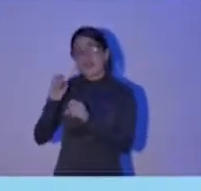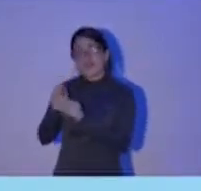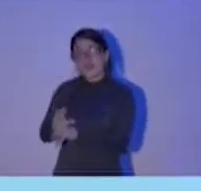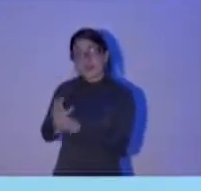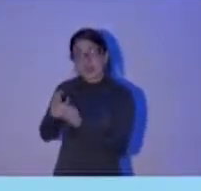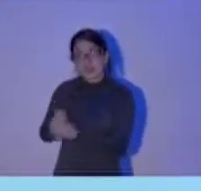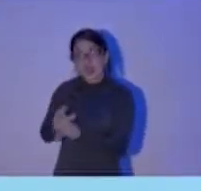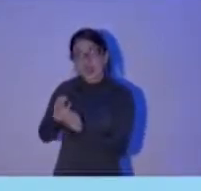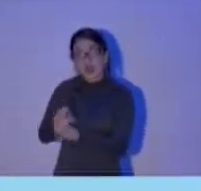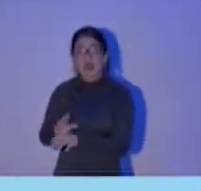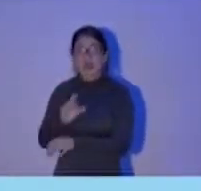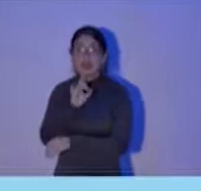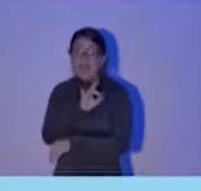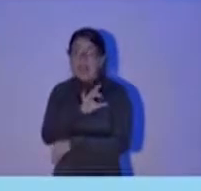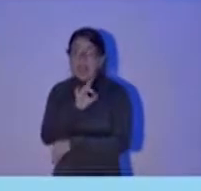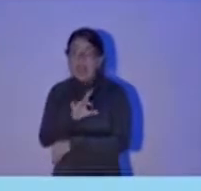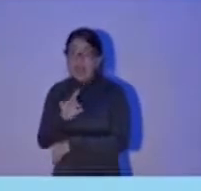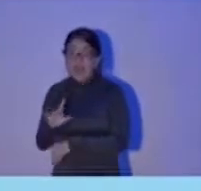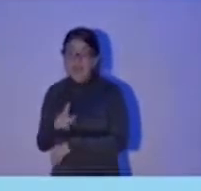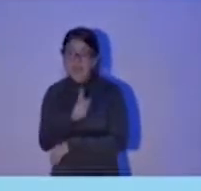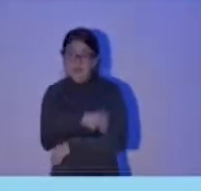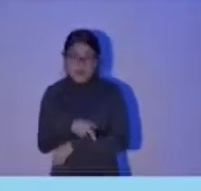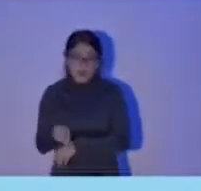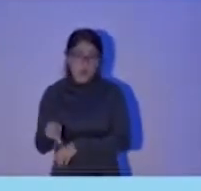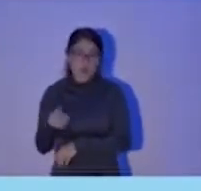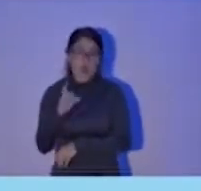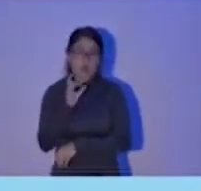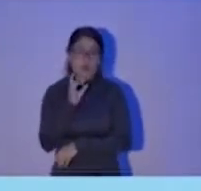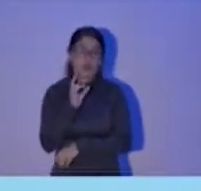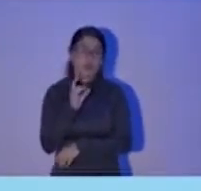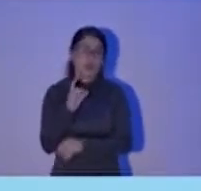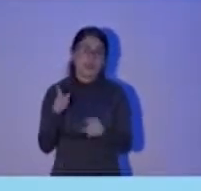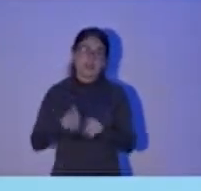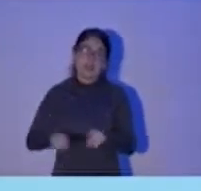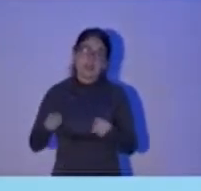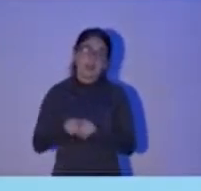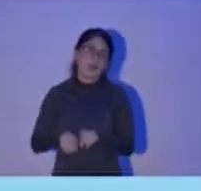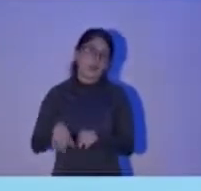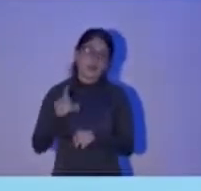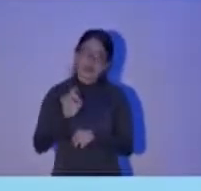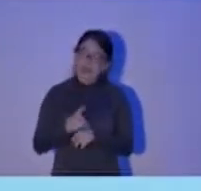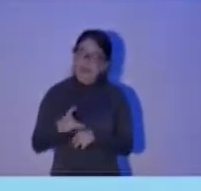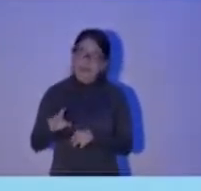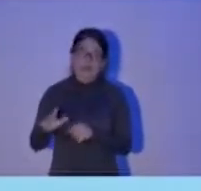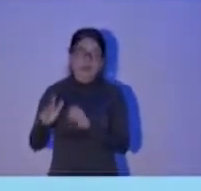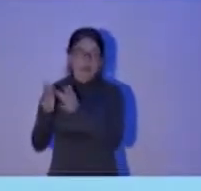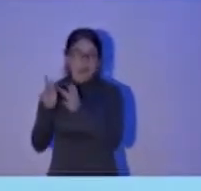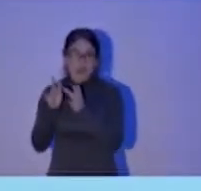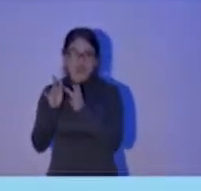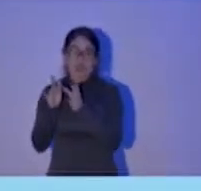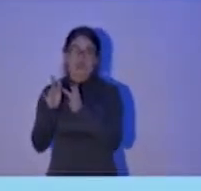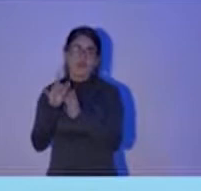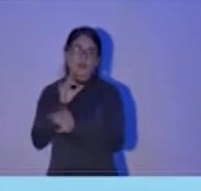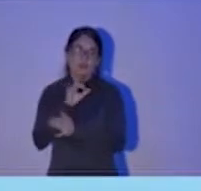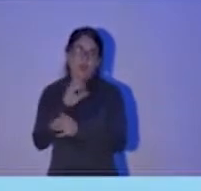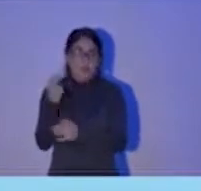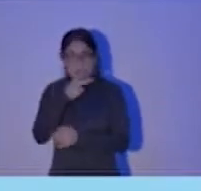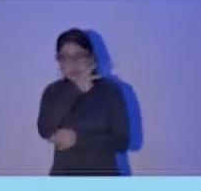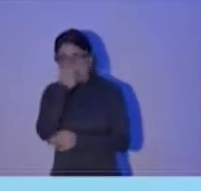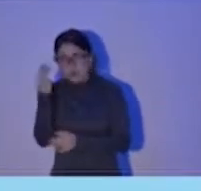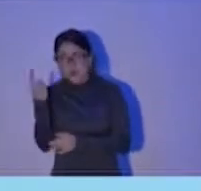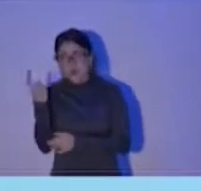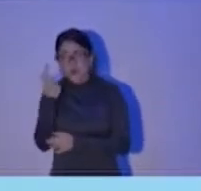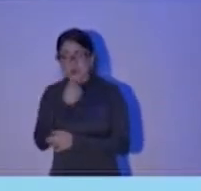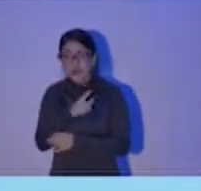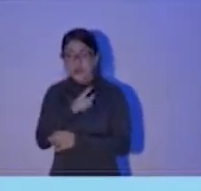cada rede, cada município, ou se estiverem aí em regimes de arranjos ou de consórcios, possam construir os